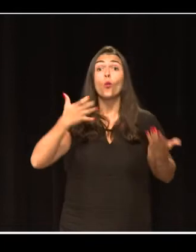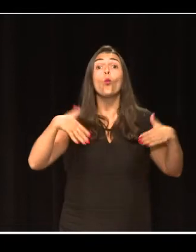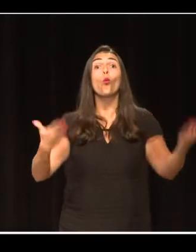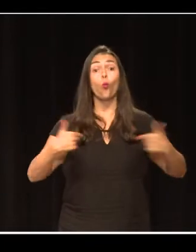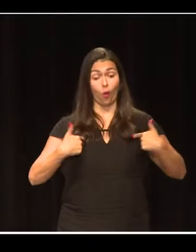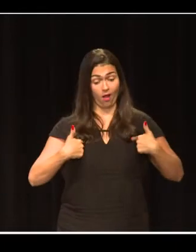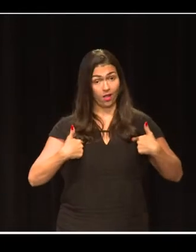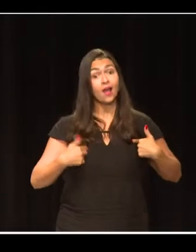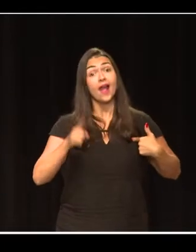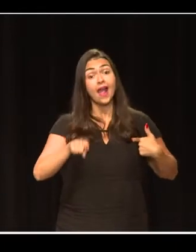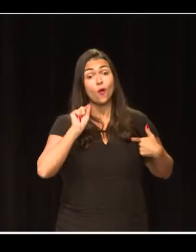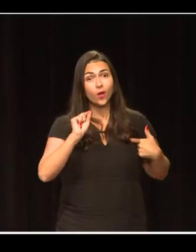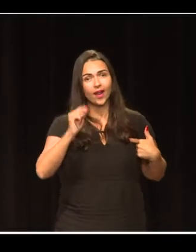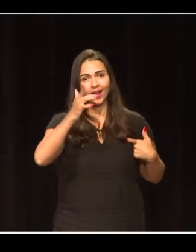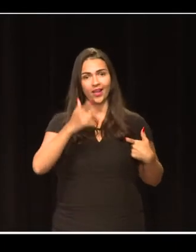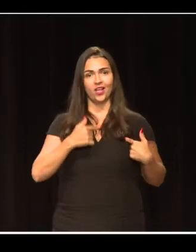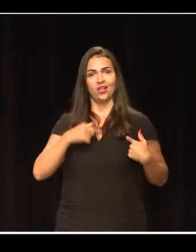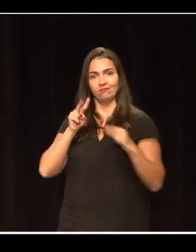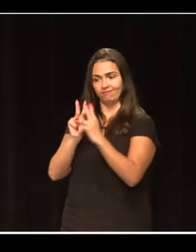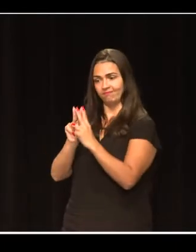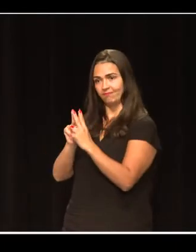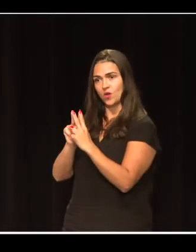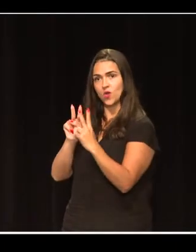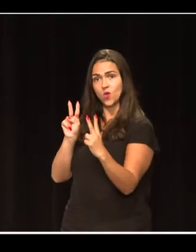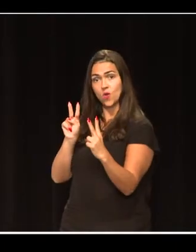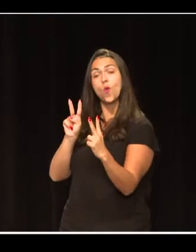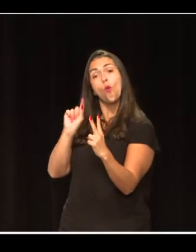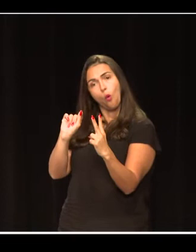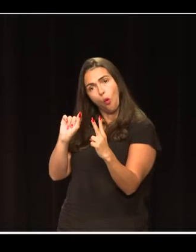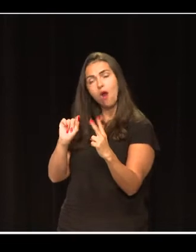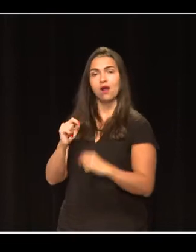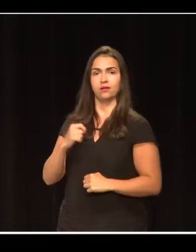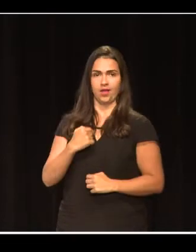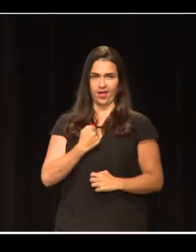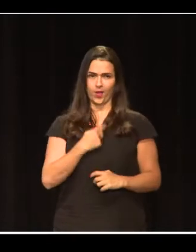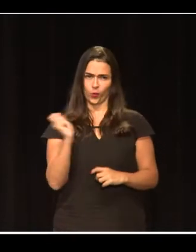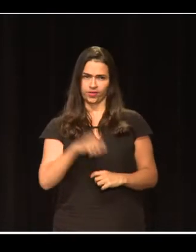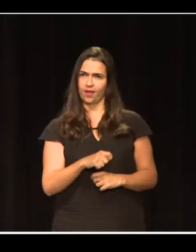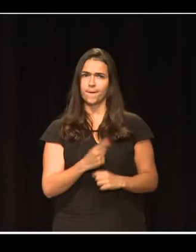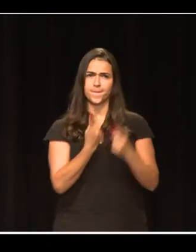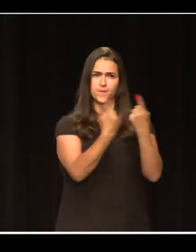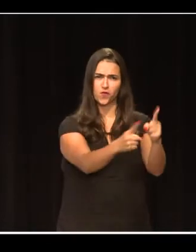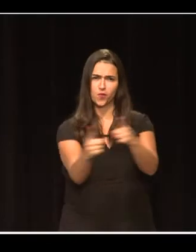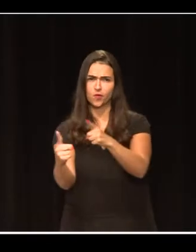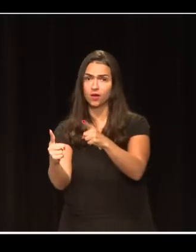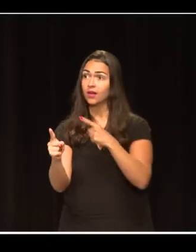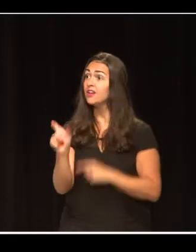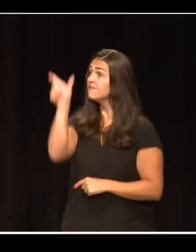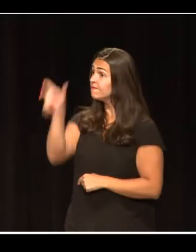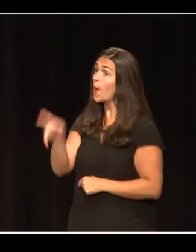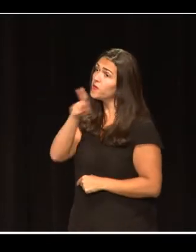essas crianças são excedentes de visão na medida em que podem provocar inclusive os professores, e não só os